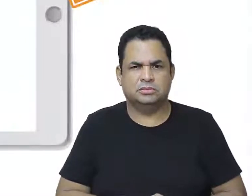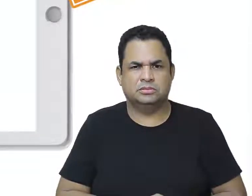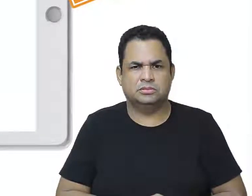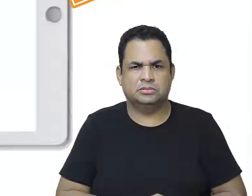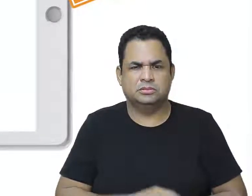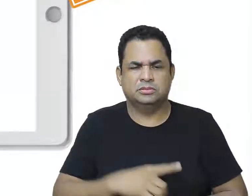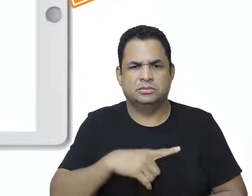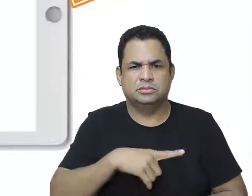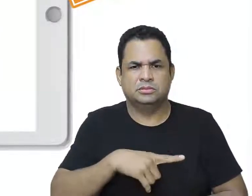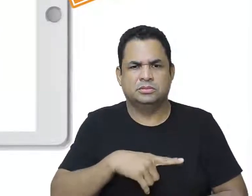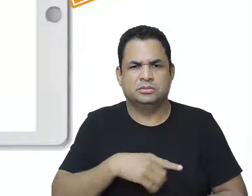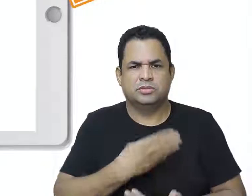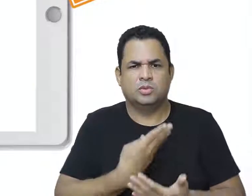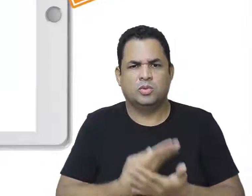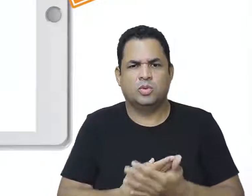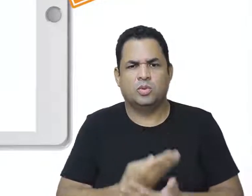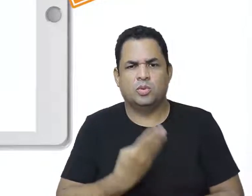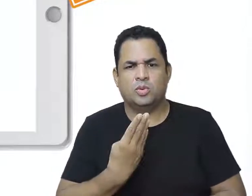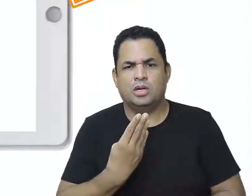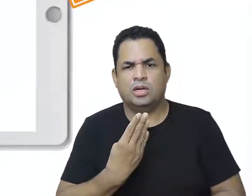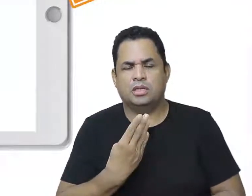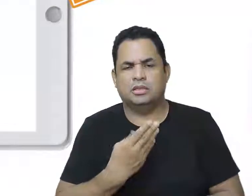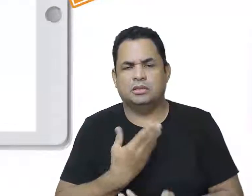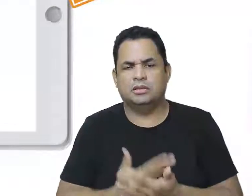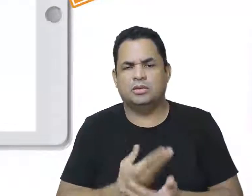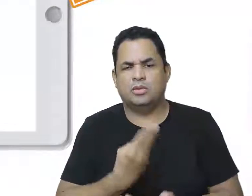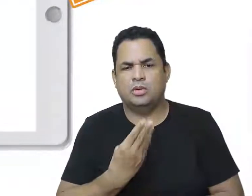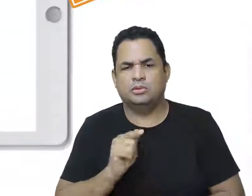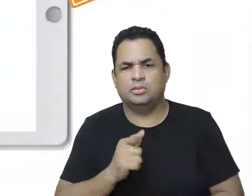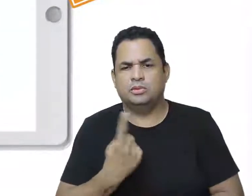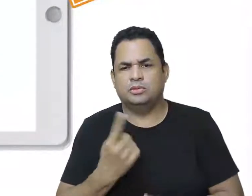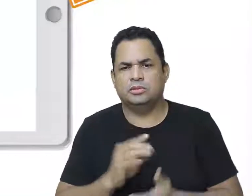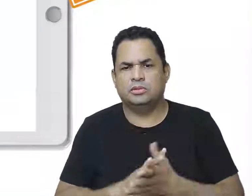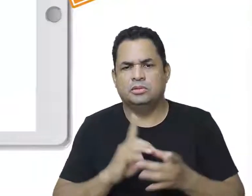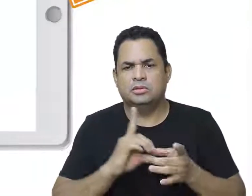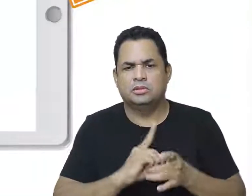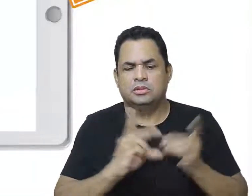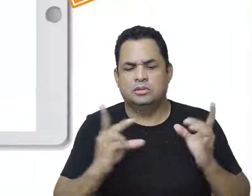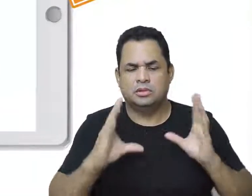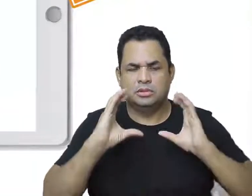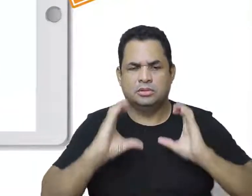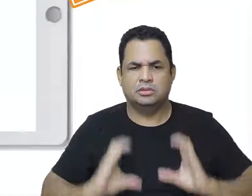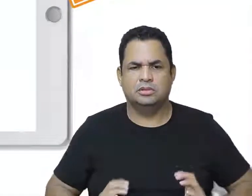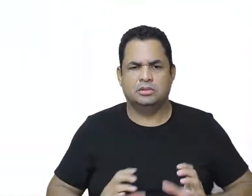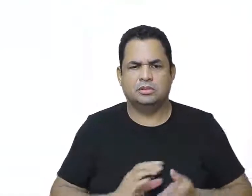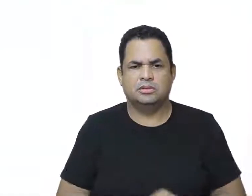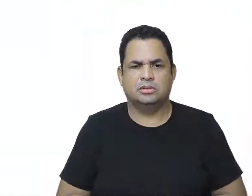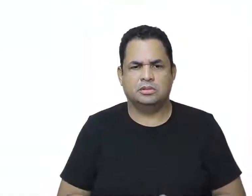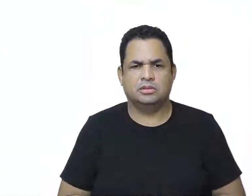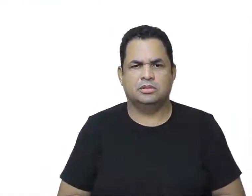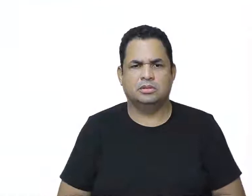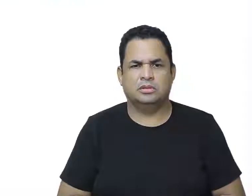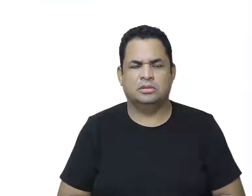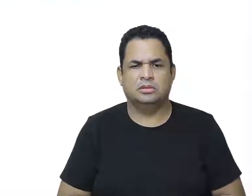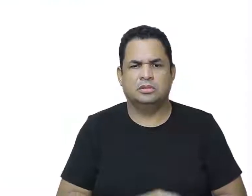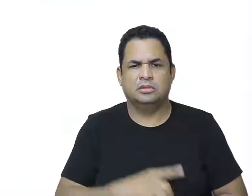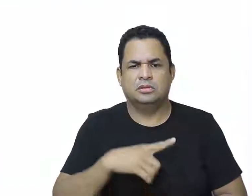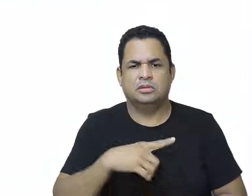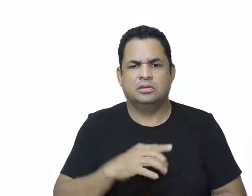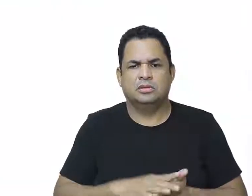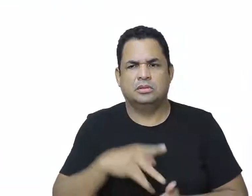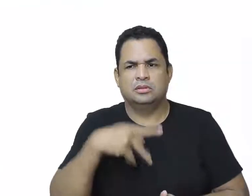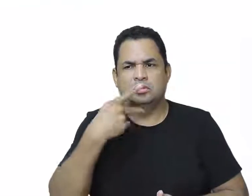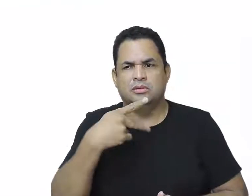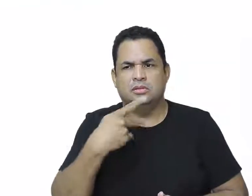Aí a gente tem, na aula 4.1, a gente fala sobre democracia e cidadania, onde nós falamos